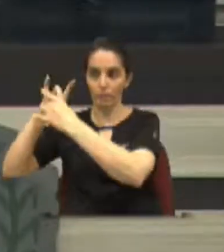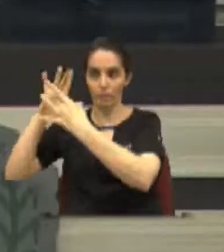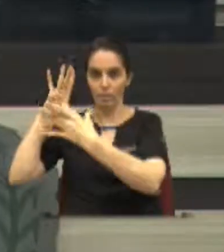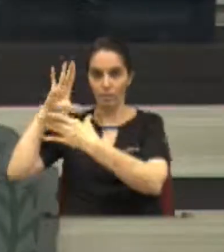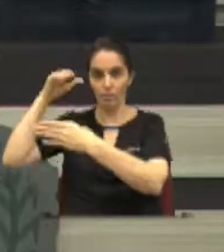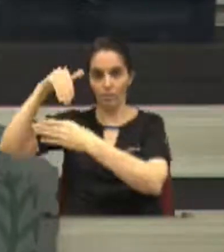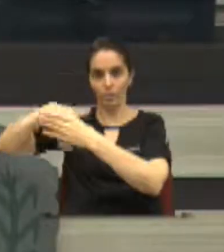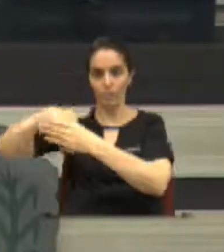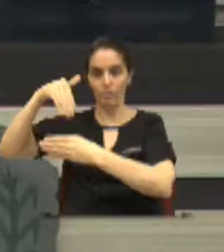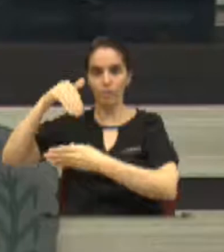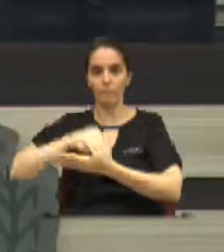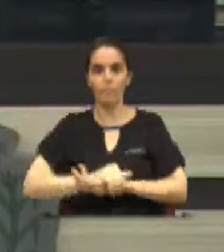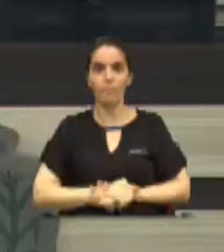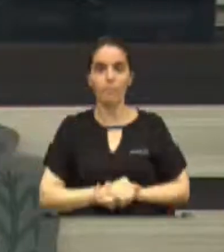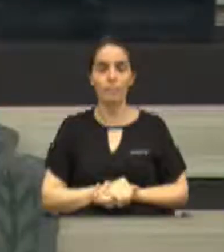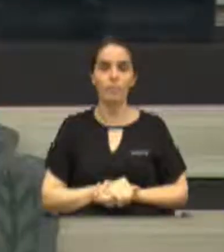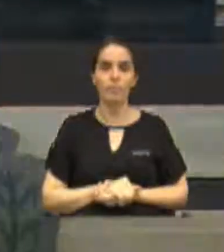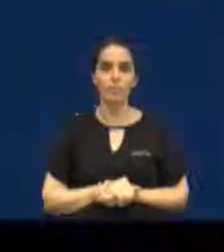aberto, senhores vereadores.